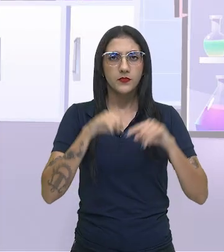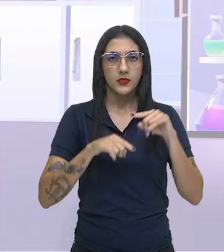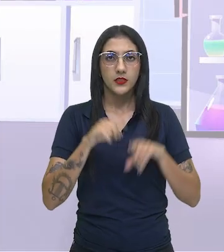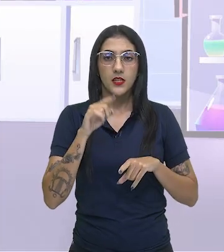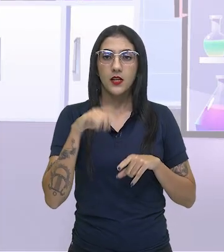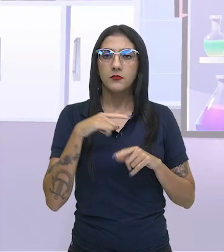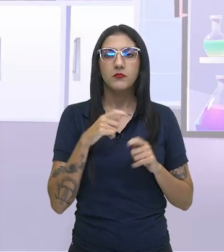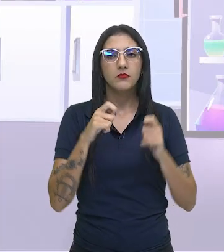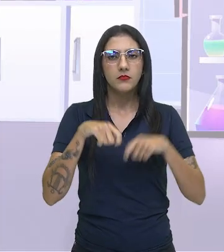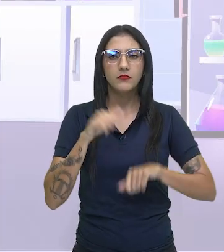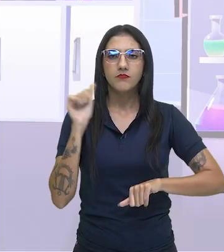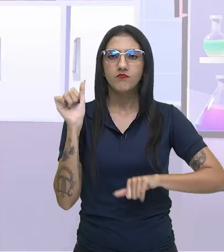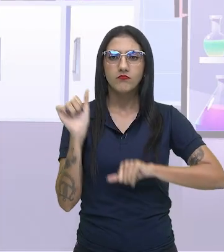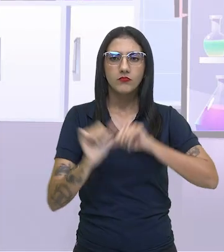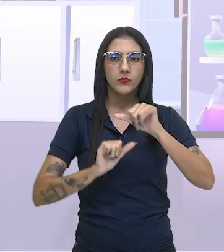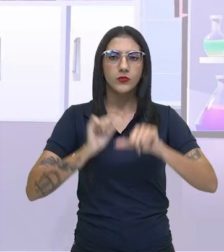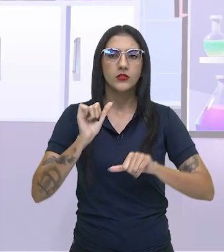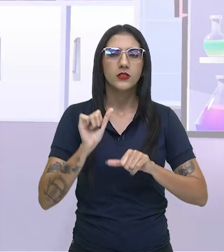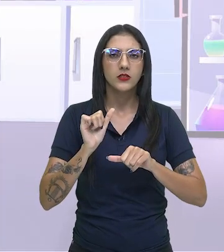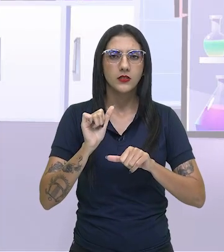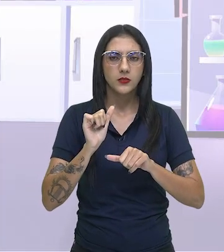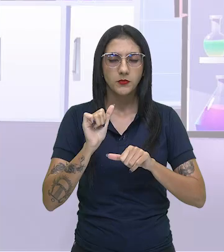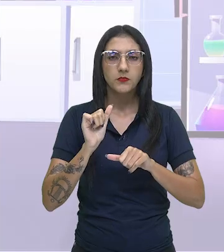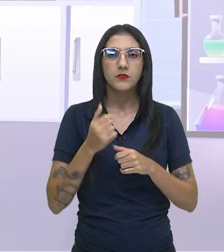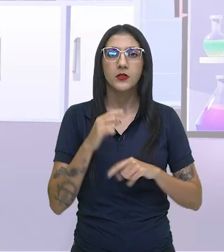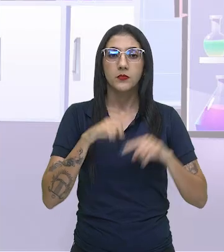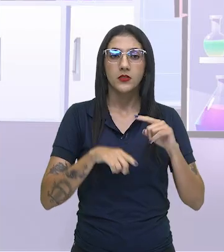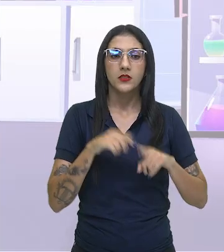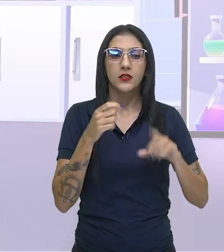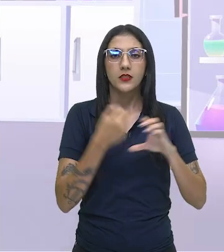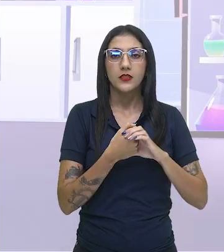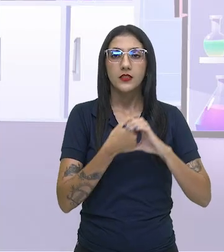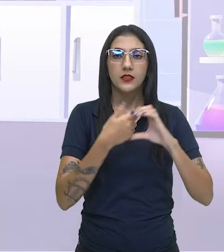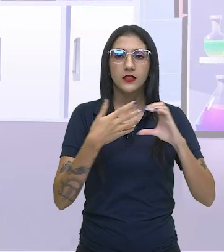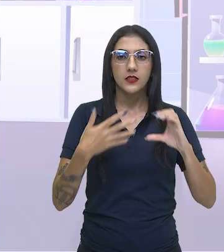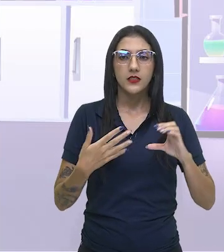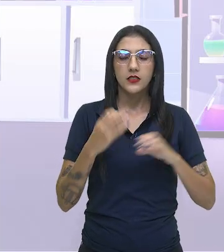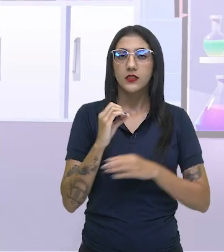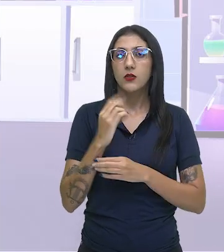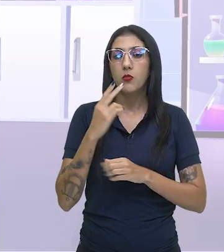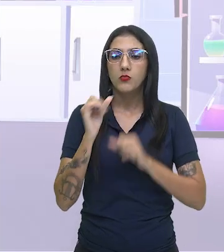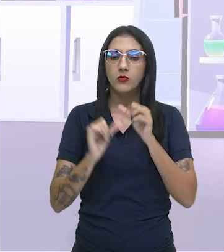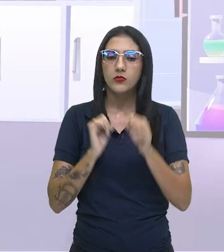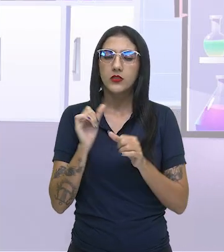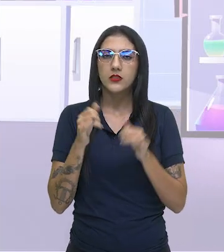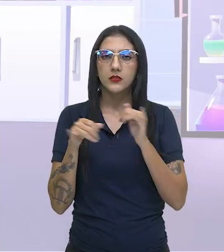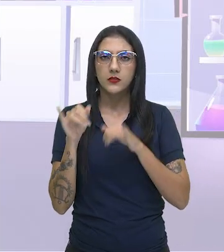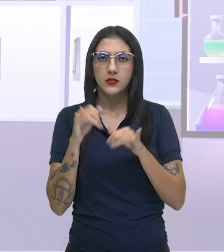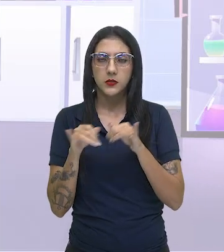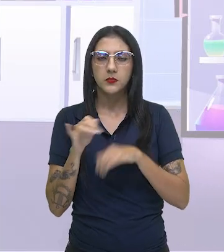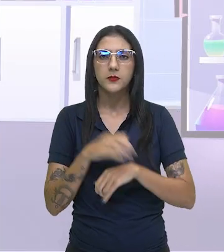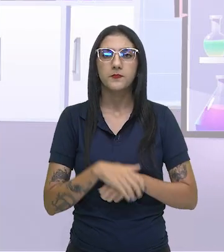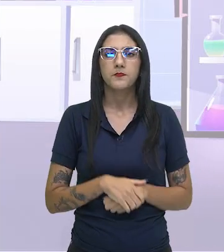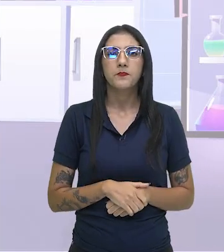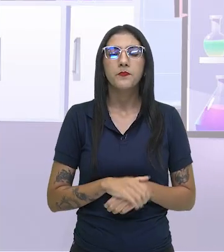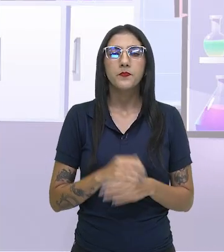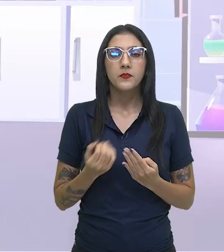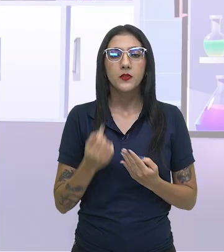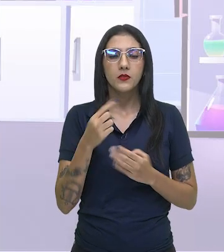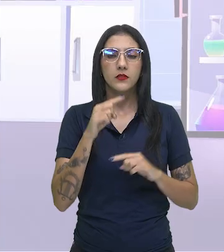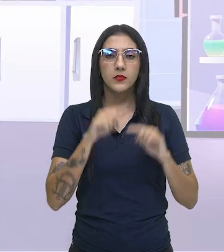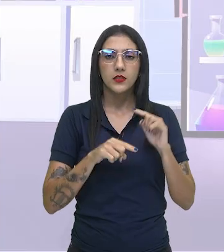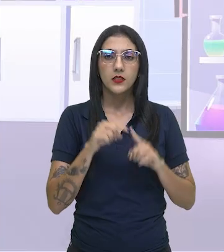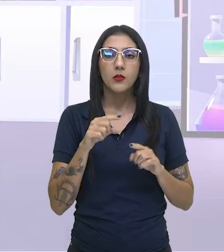sofrer transformações físicas ou química. E a matéria, ela pode